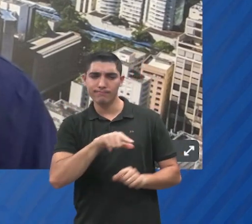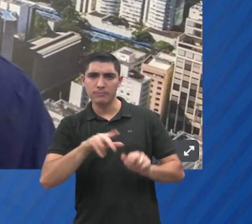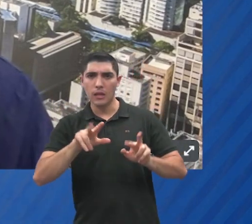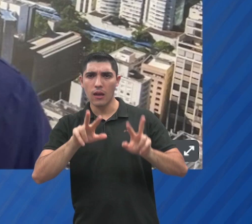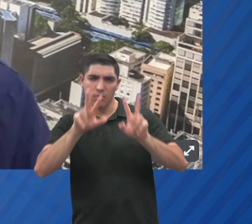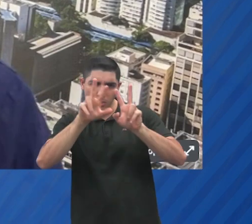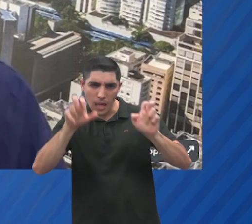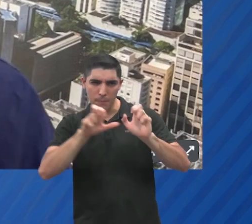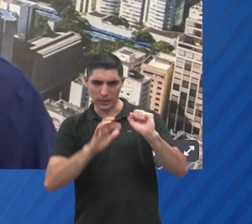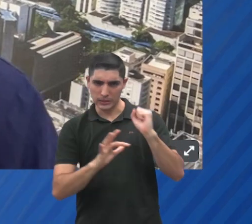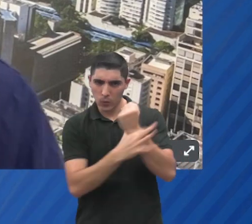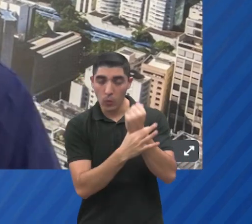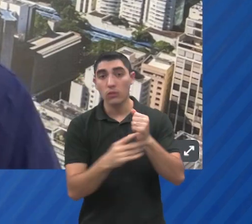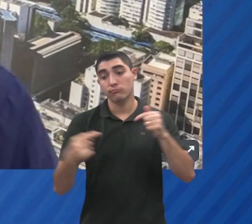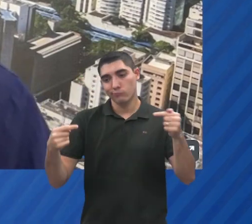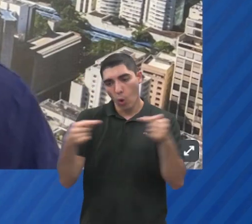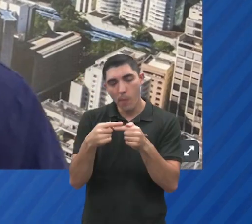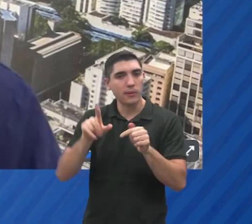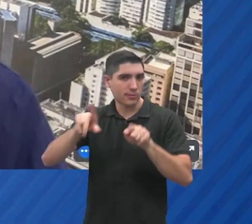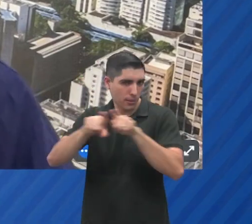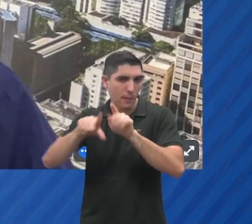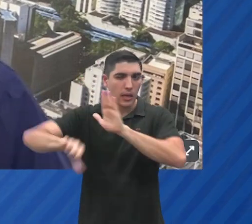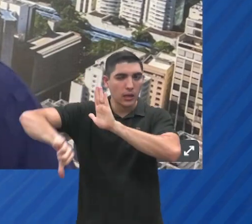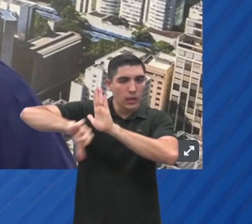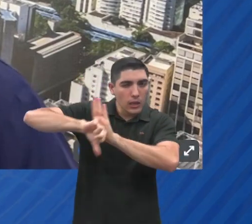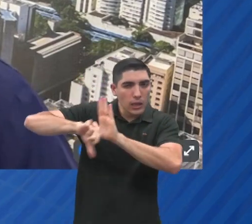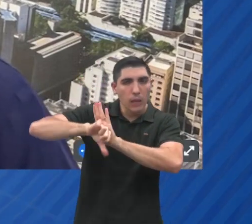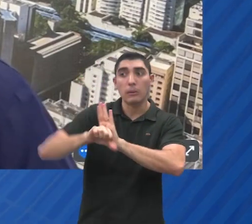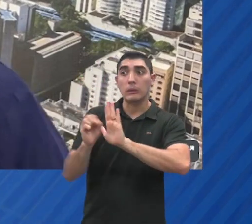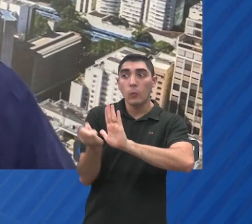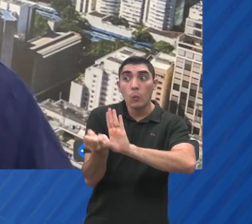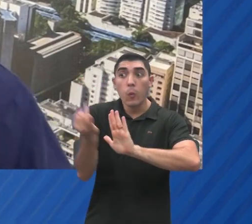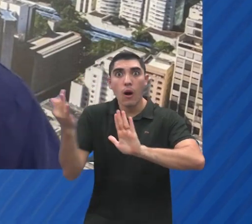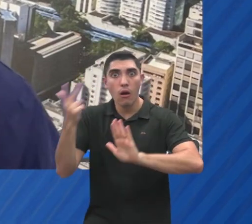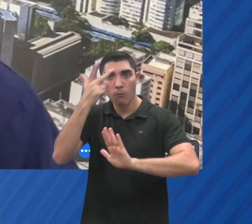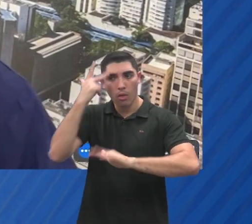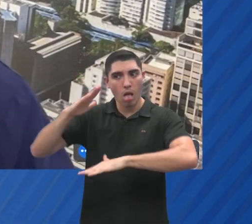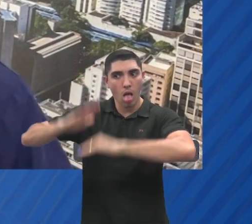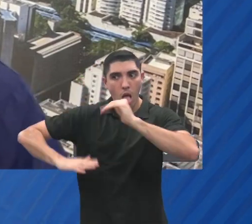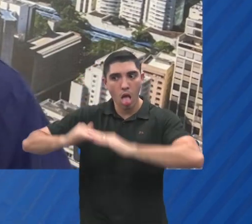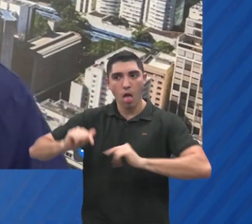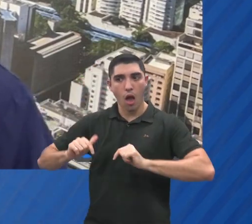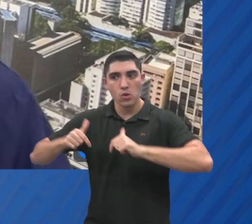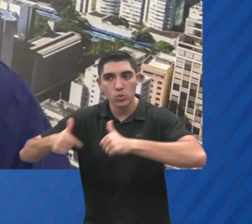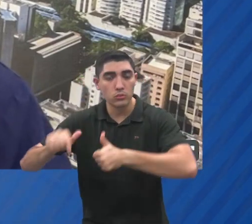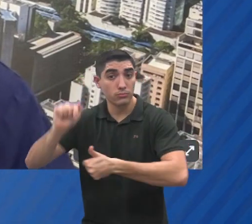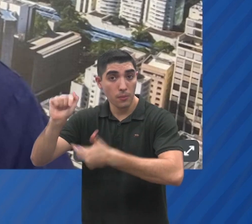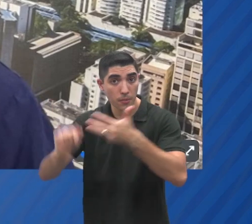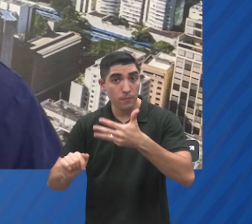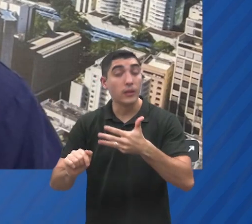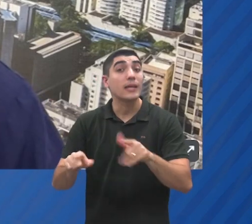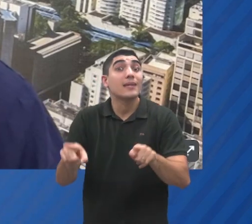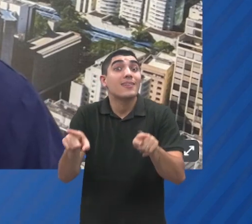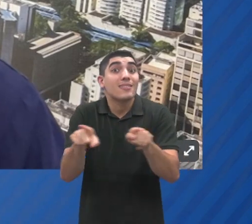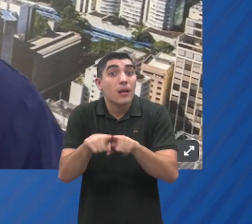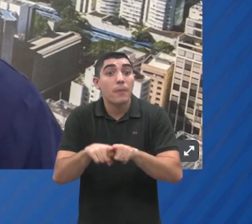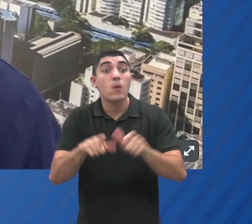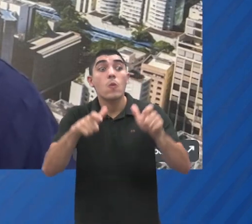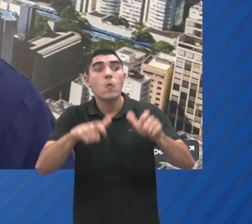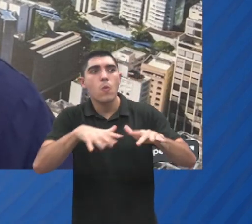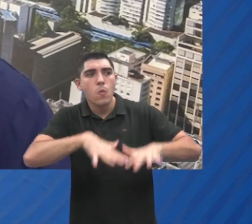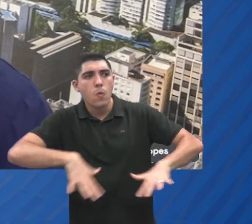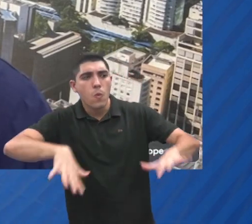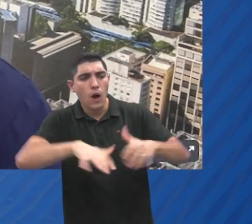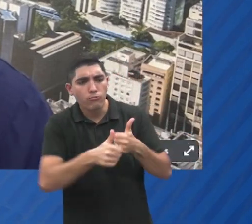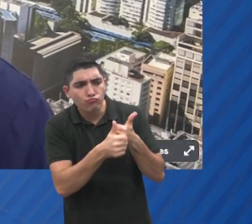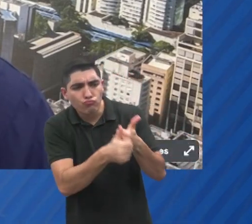função da criminalidade, é muito menor São José do que nas grandes cidades do Vale do Paraíba, mas também tem a ver com a percepção do ambiente